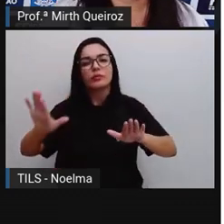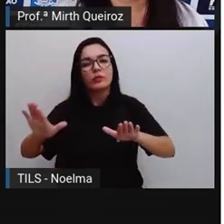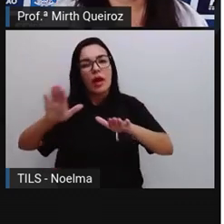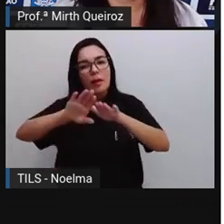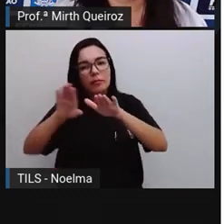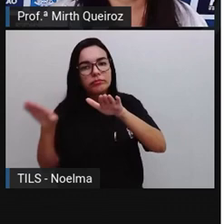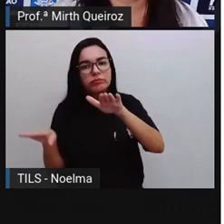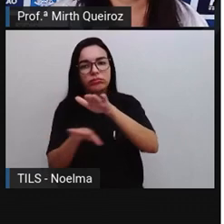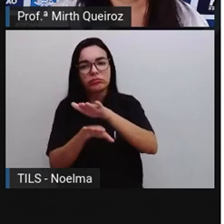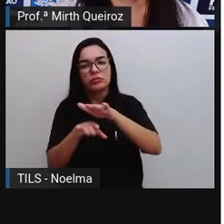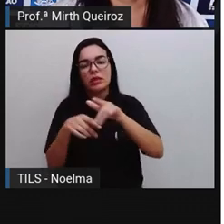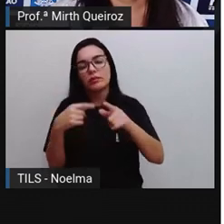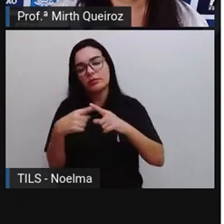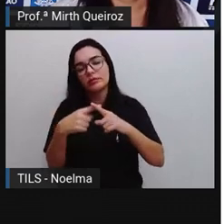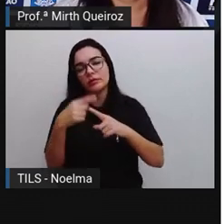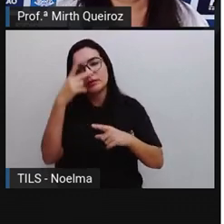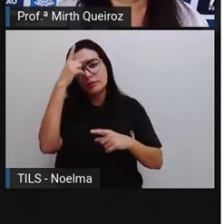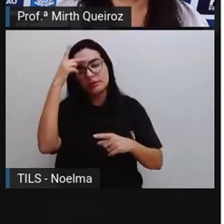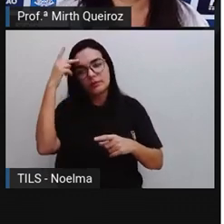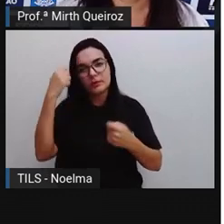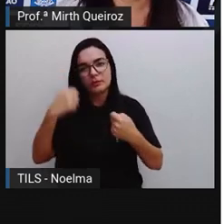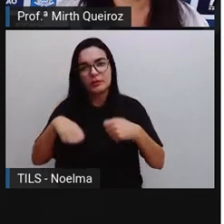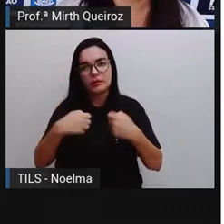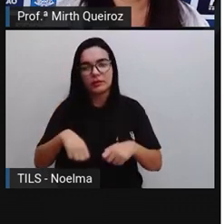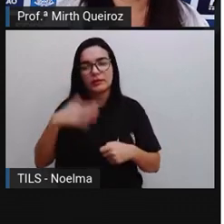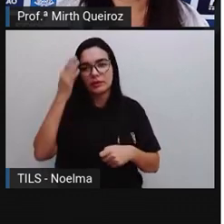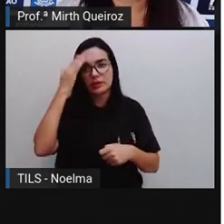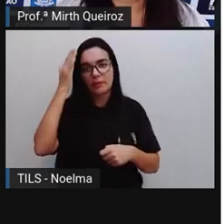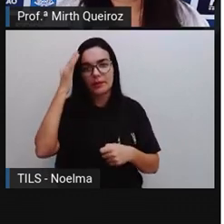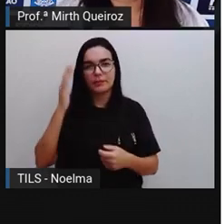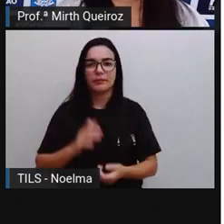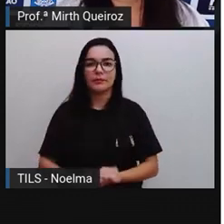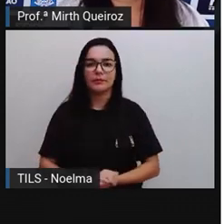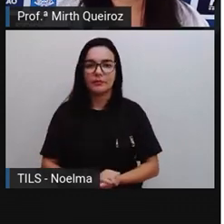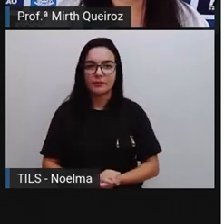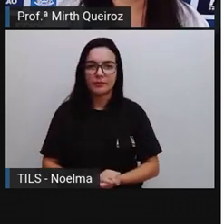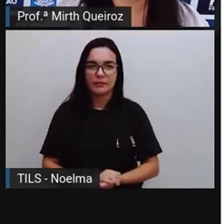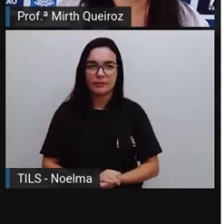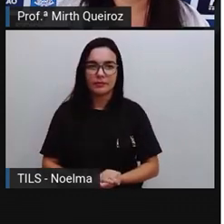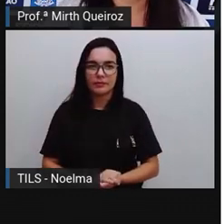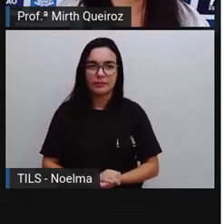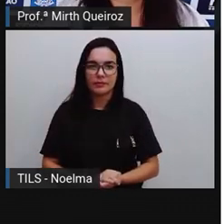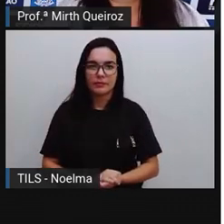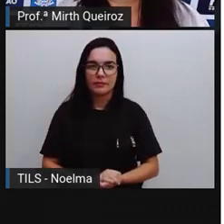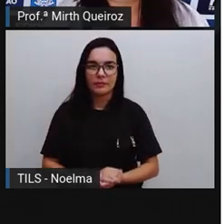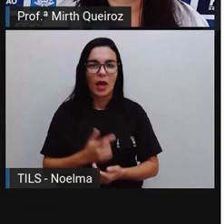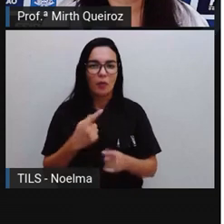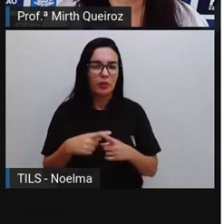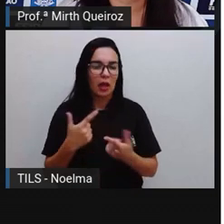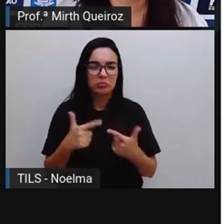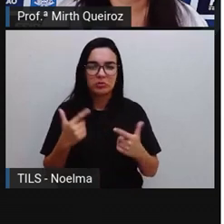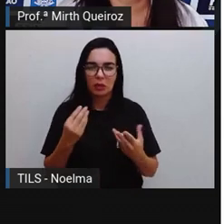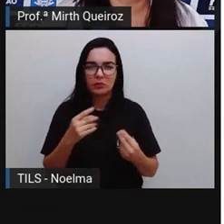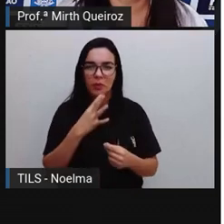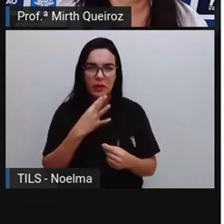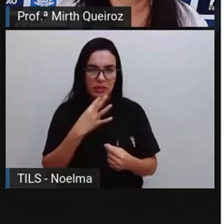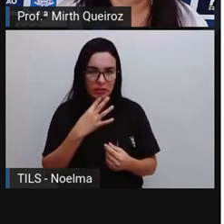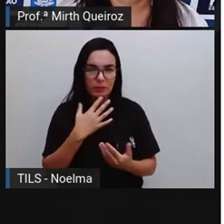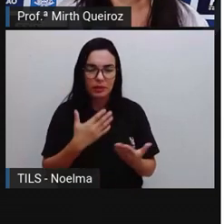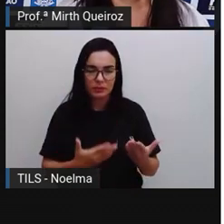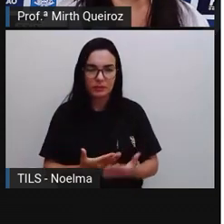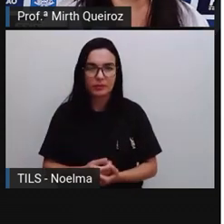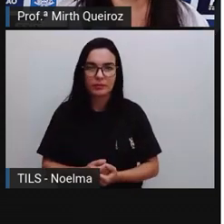aí, vai ser lido aí por um público mais leigo, que não tem tanta informação, conhecimento científico para